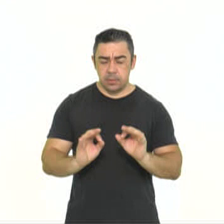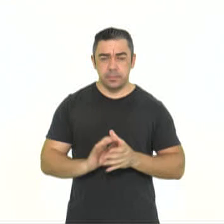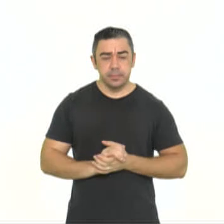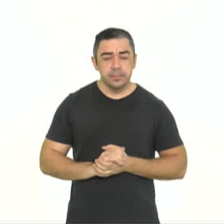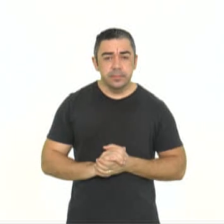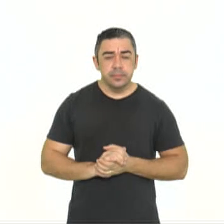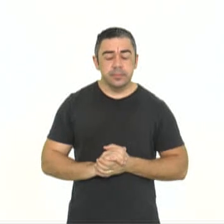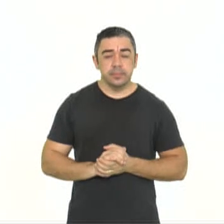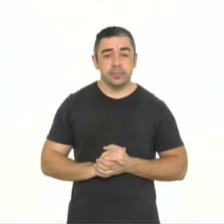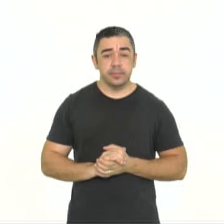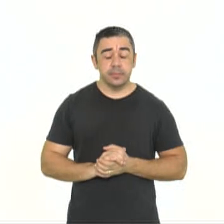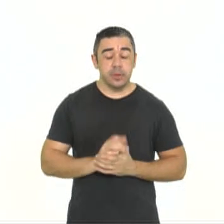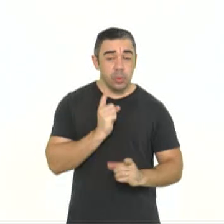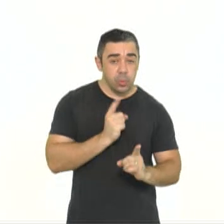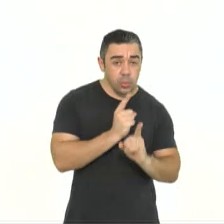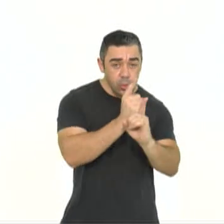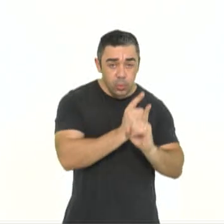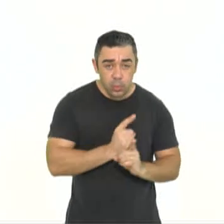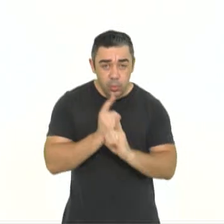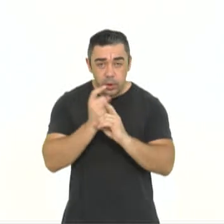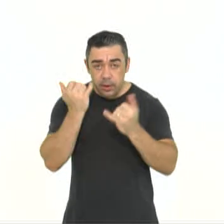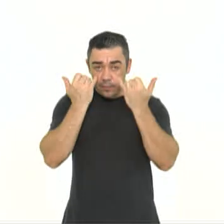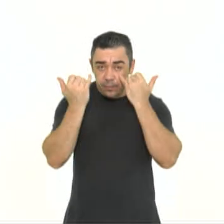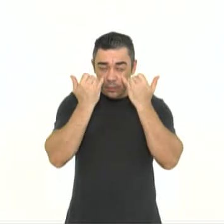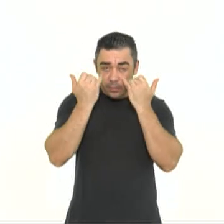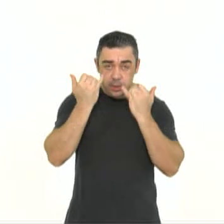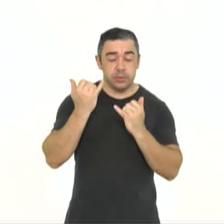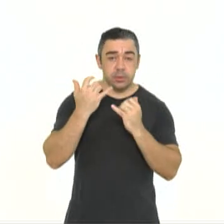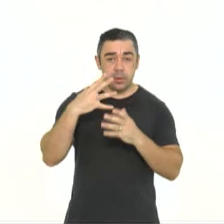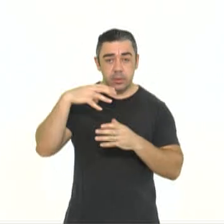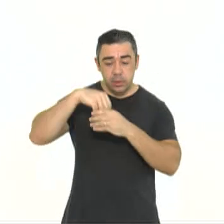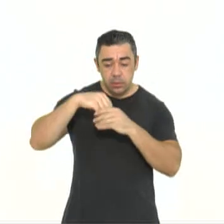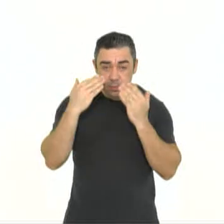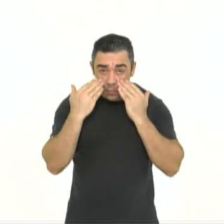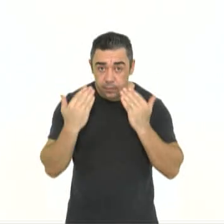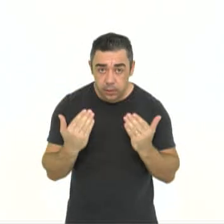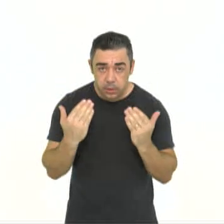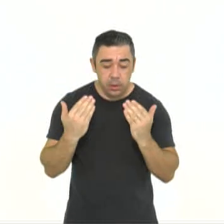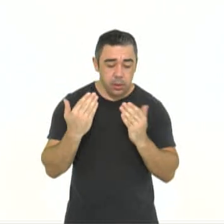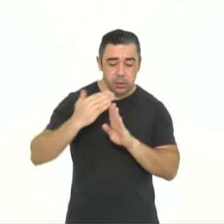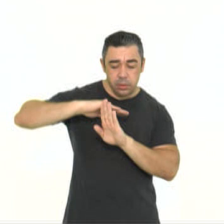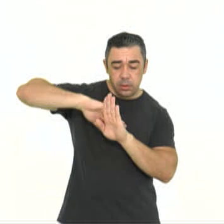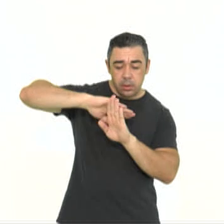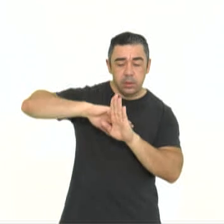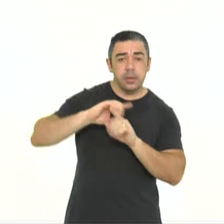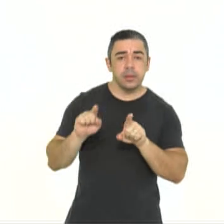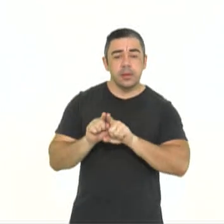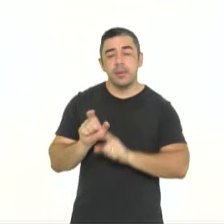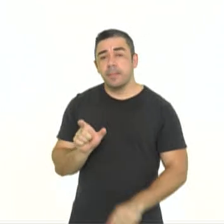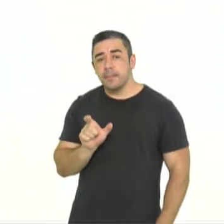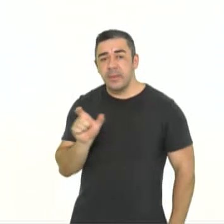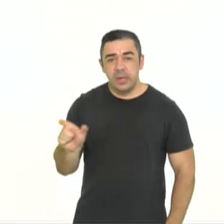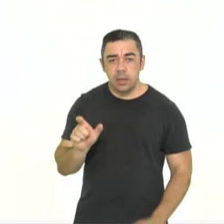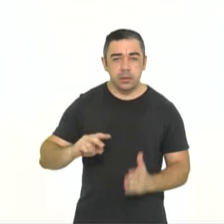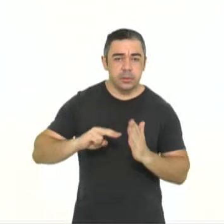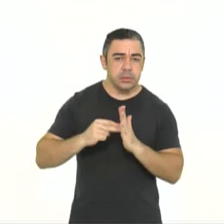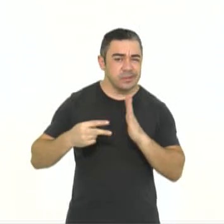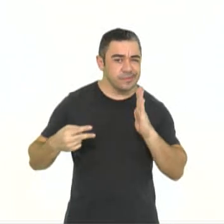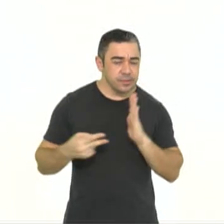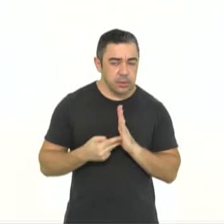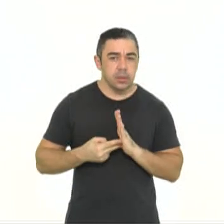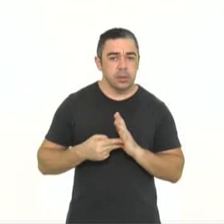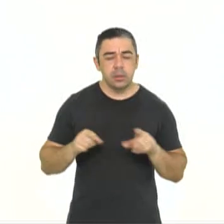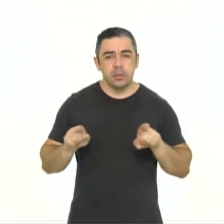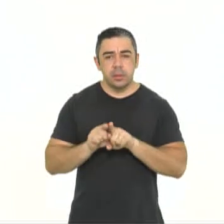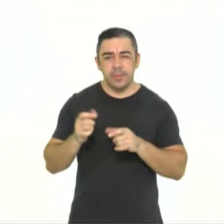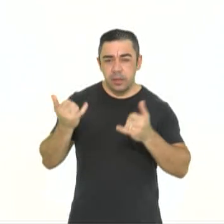compreender esse texto, localizar informações explícitas em um texto, inferir o sentido de uma palavra ou expressão,